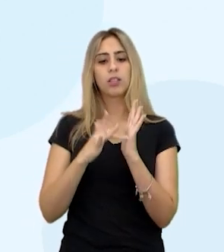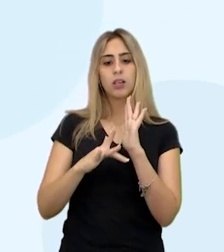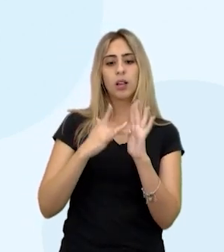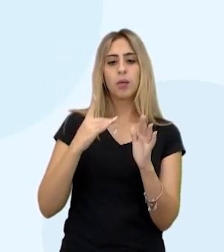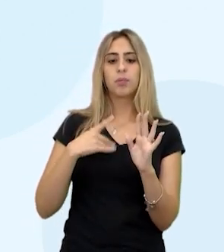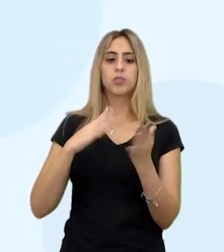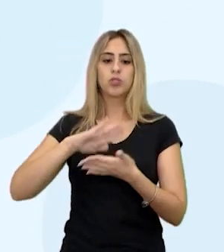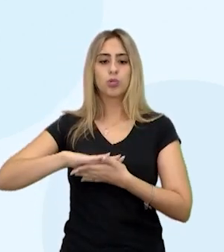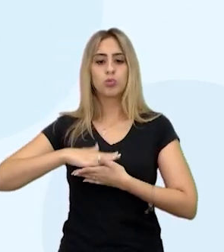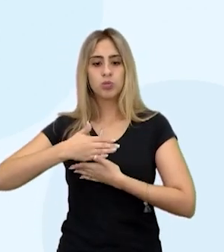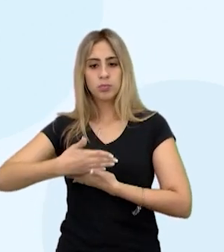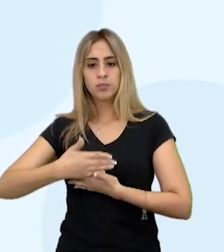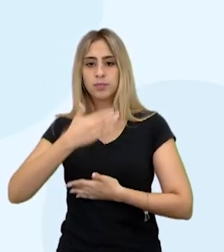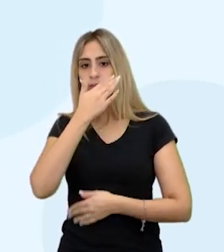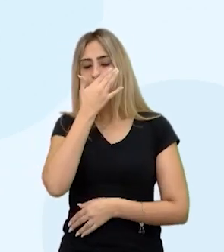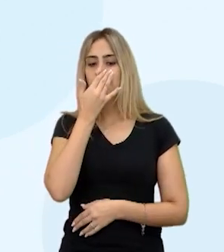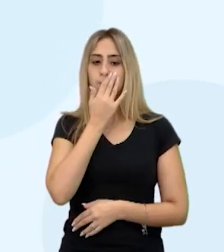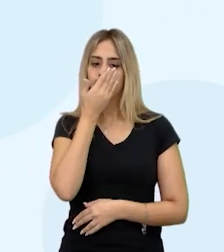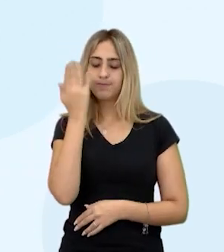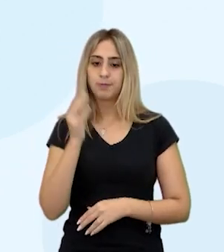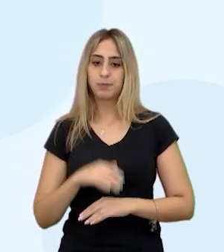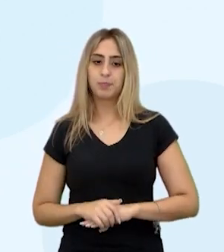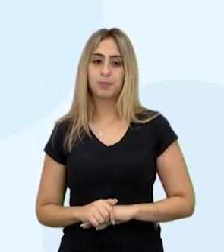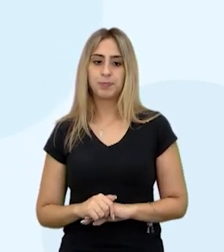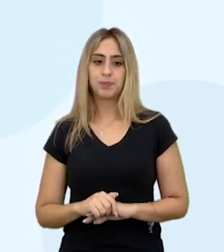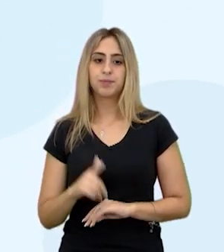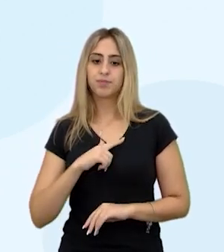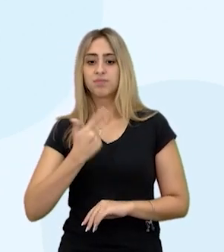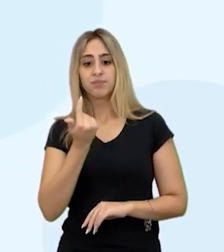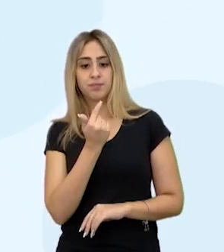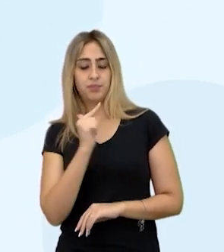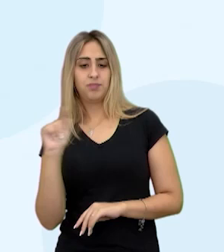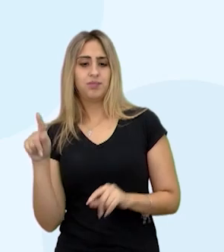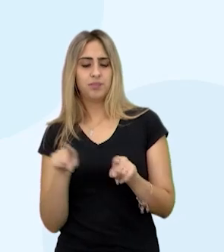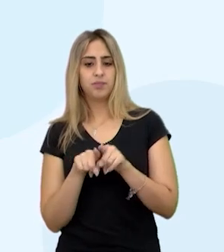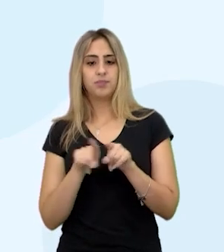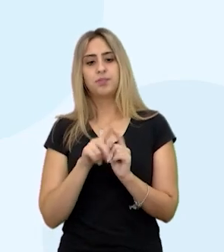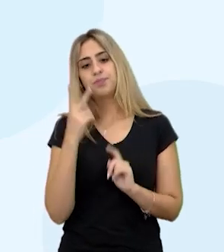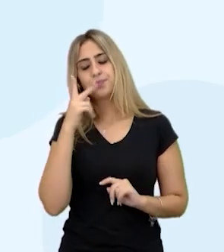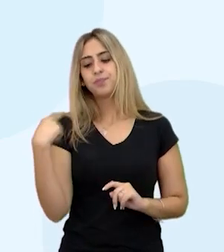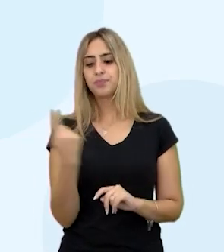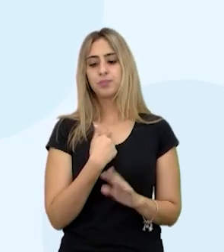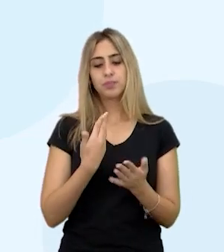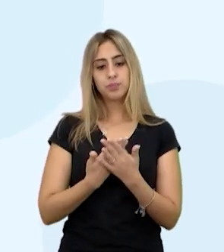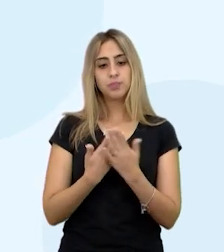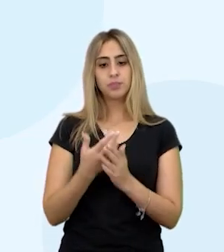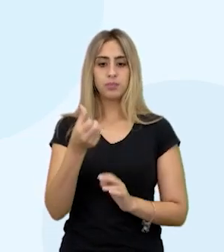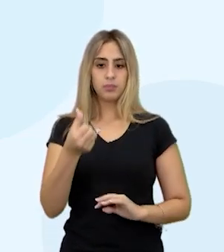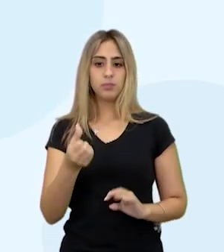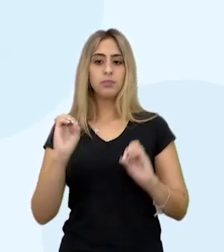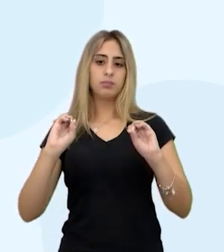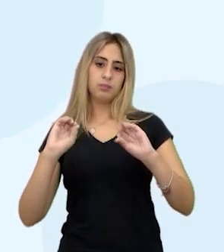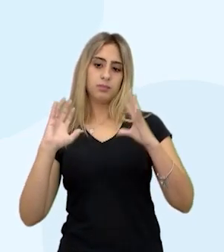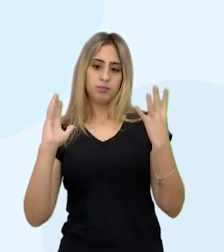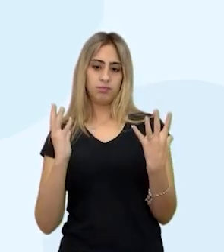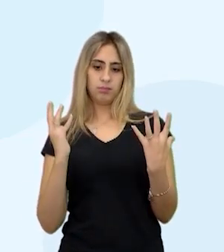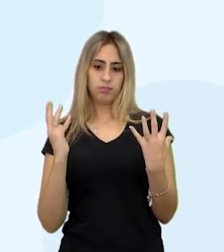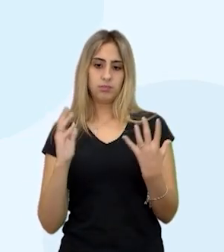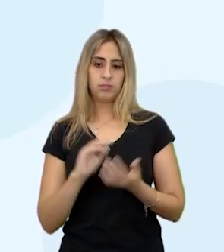nosso objetivo. Olha só, celulares, tablets, notebooks, entre outros, né, para que a nossa aula número 6